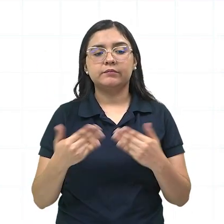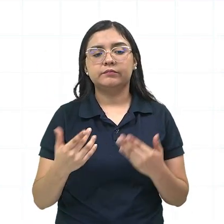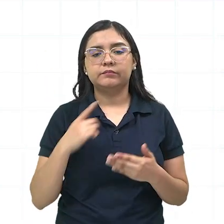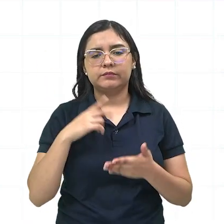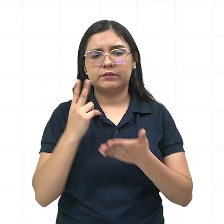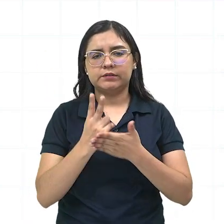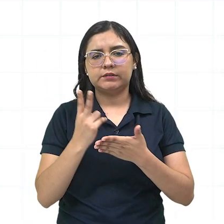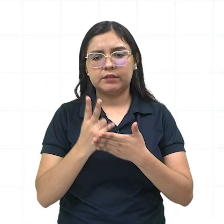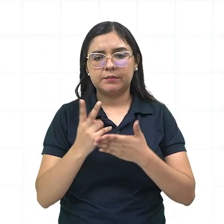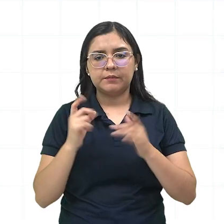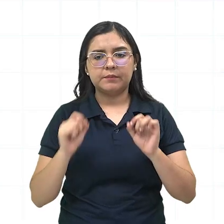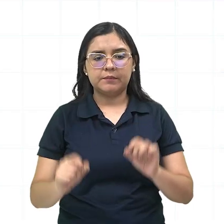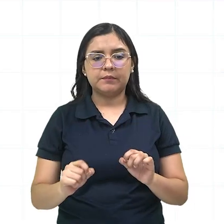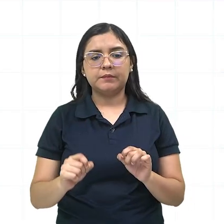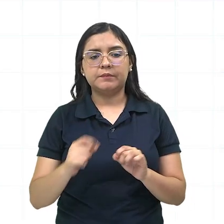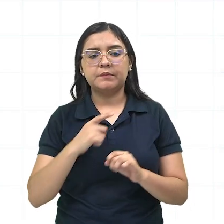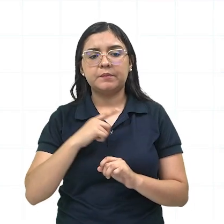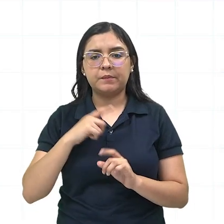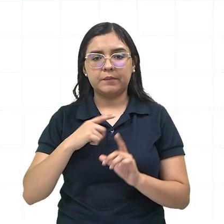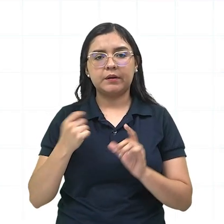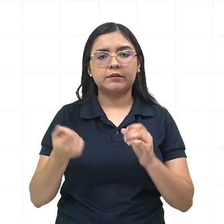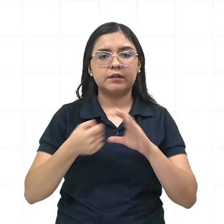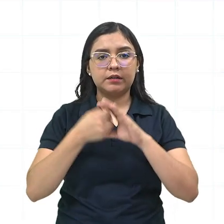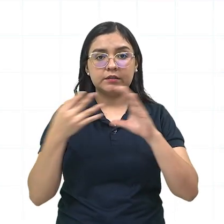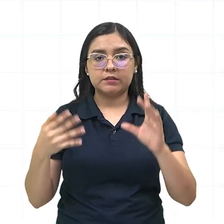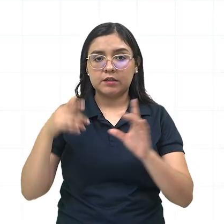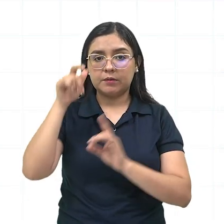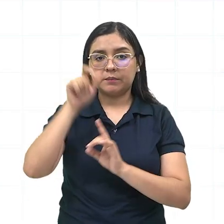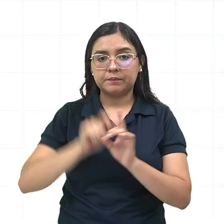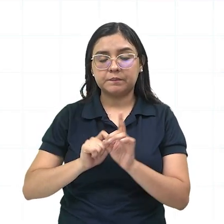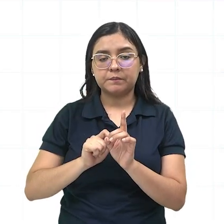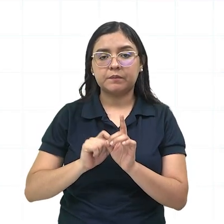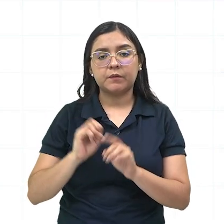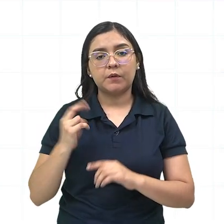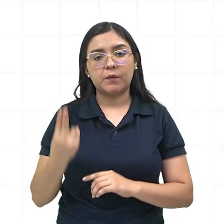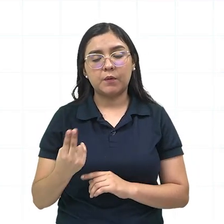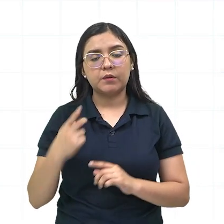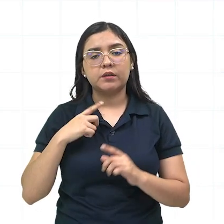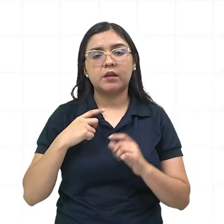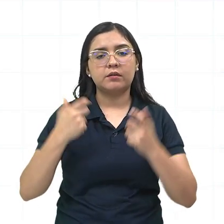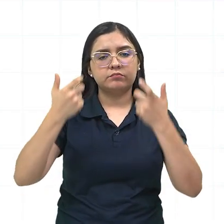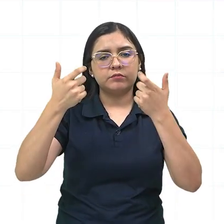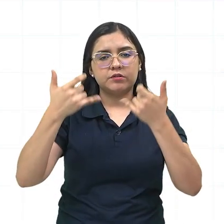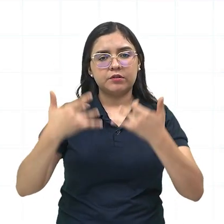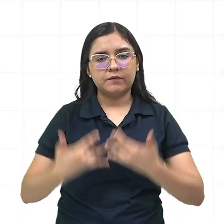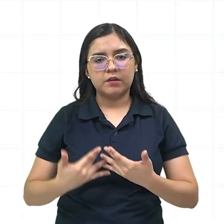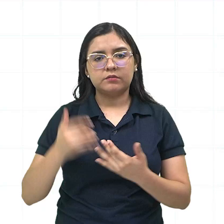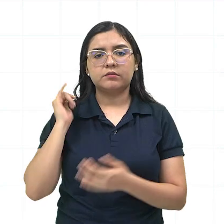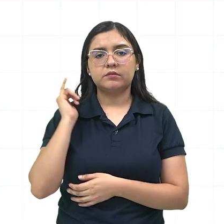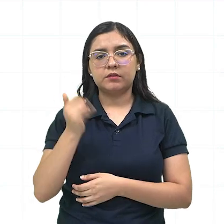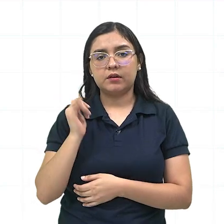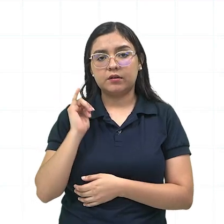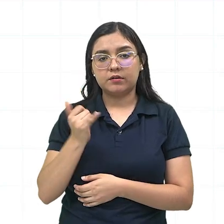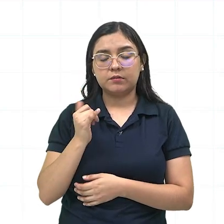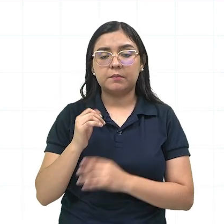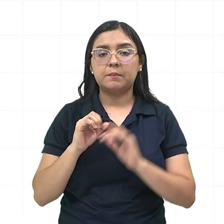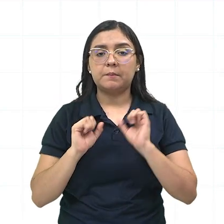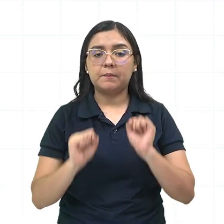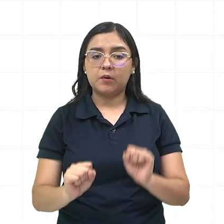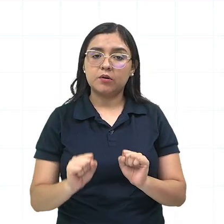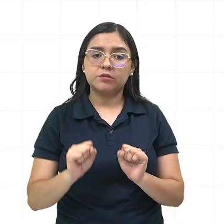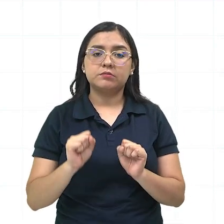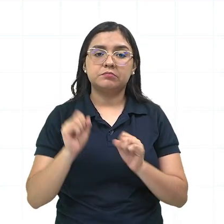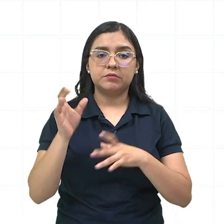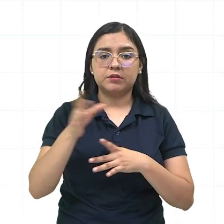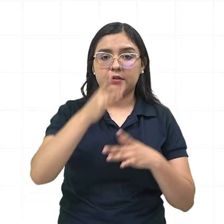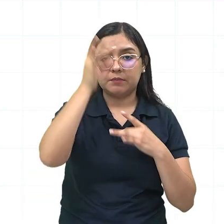servem para desenhar o indivíduo, ou realmente ele está ali descrevendo. Às vezes, ele pode estar